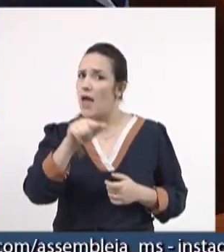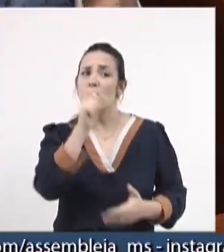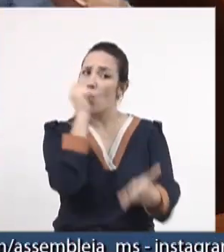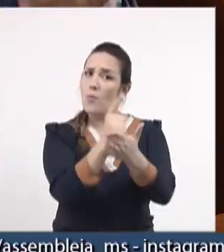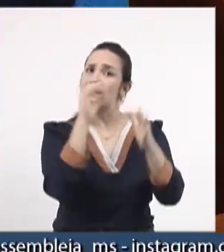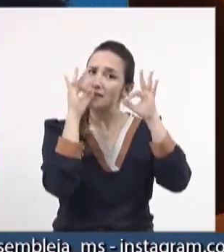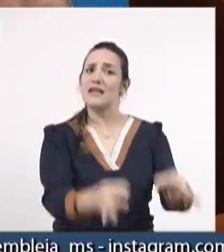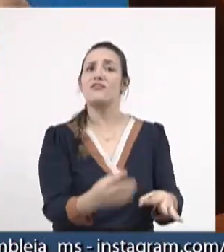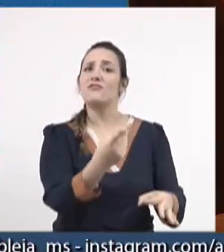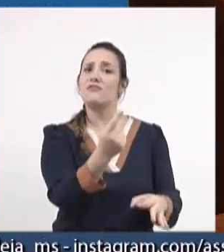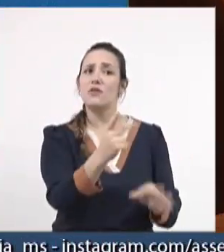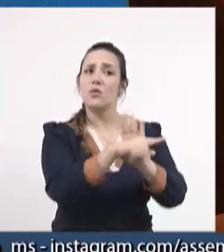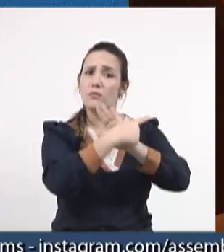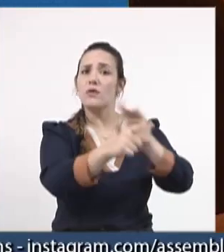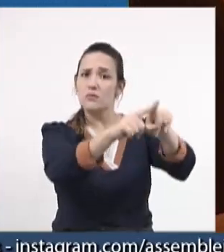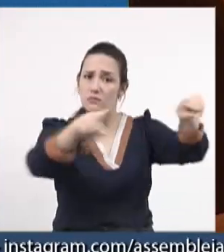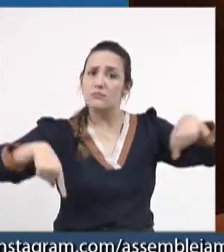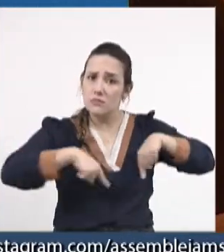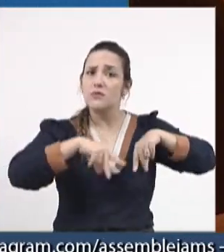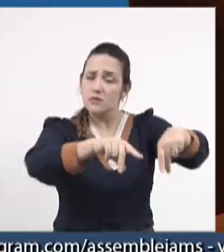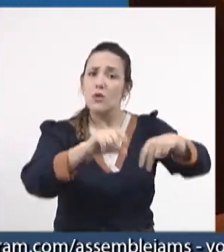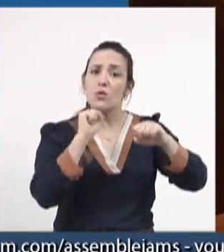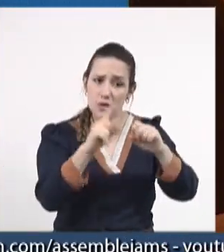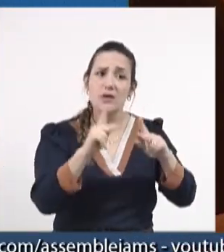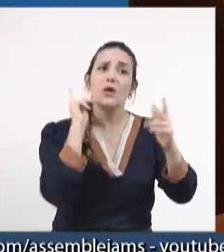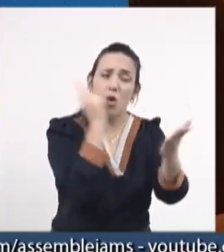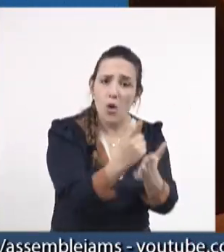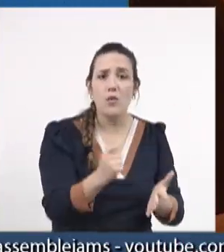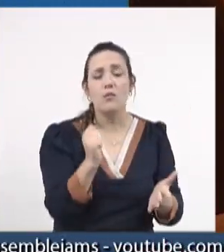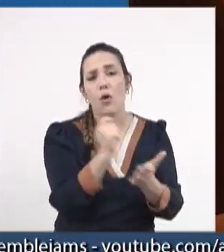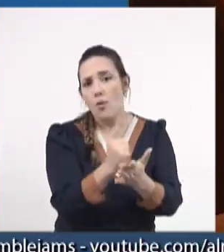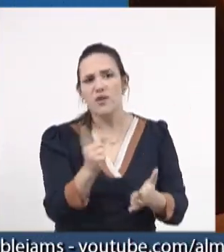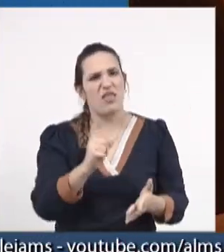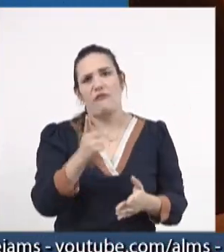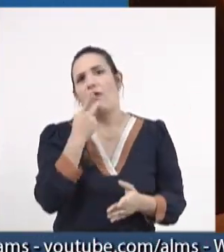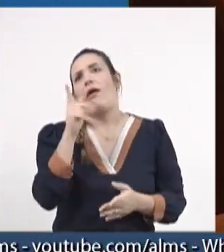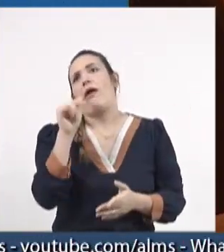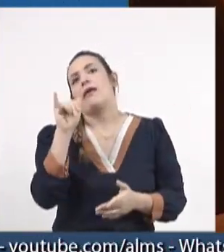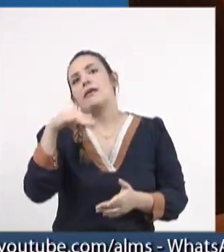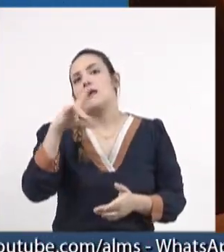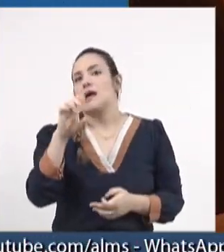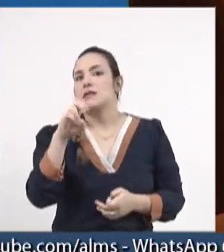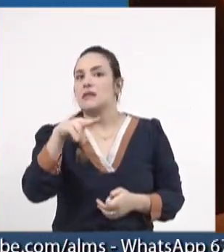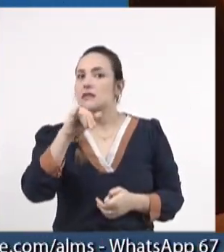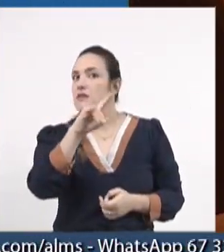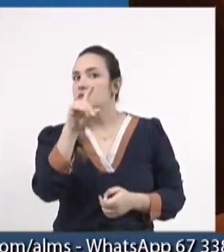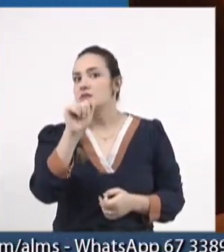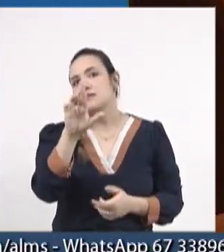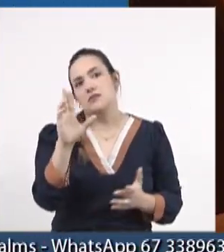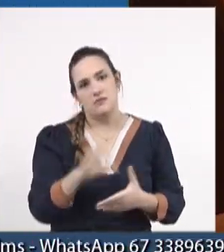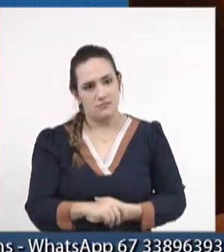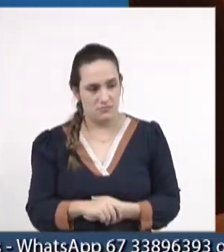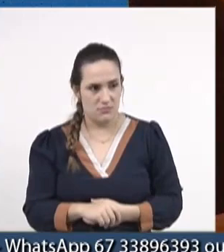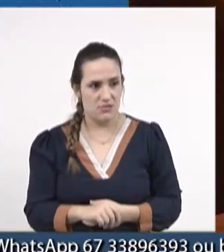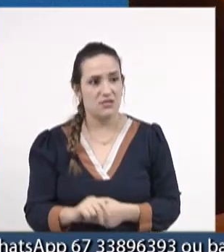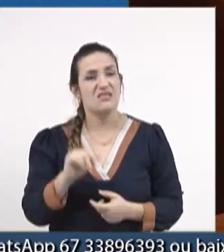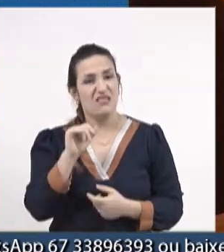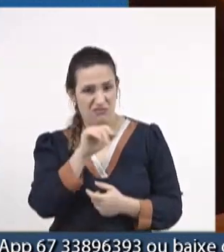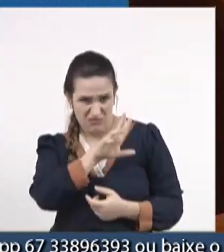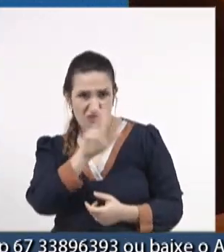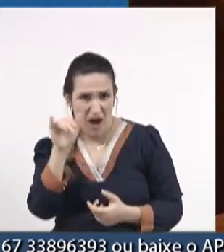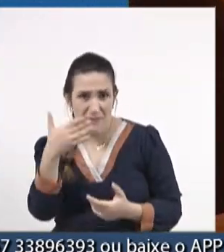do dia pelo valor de mercado, incorporar no seu patrimônio e entregar para os índios usar. Agora, se fosse melhorar a vida dos